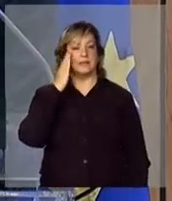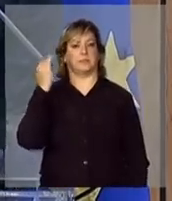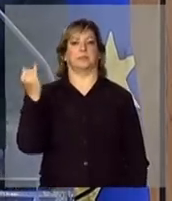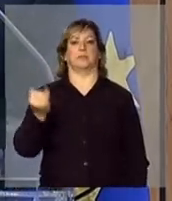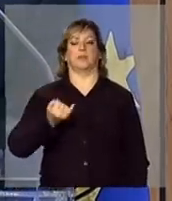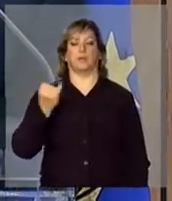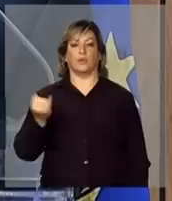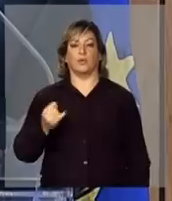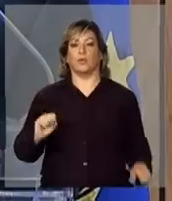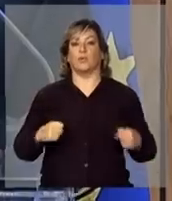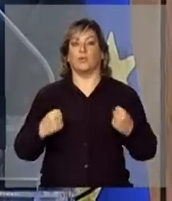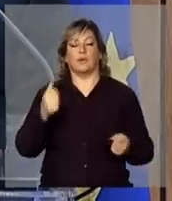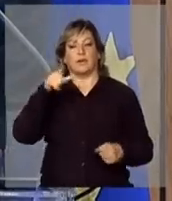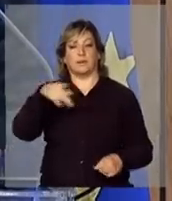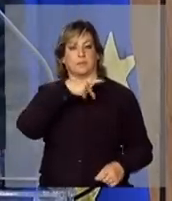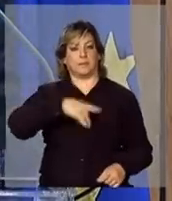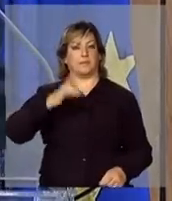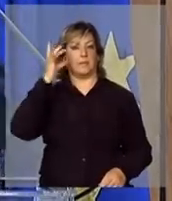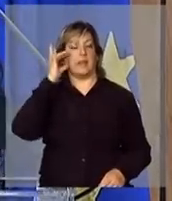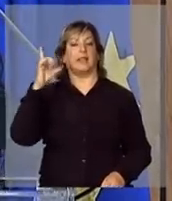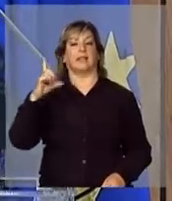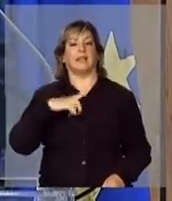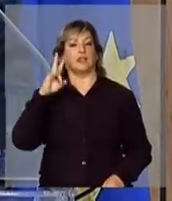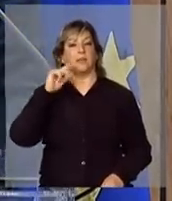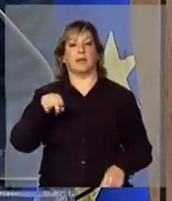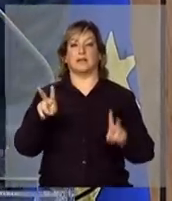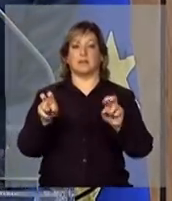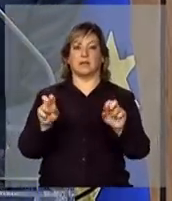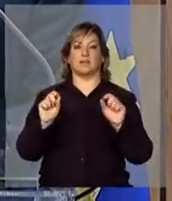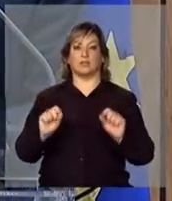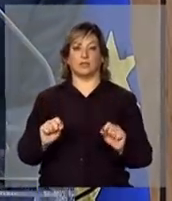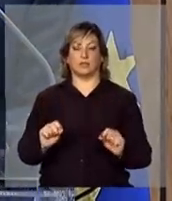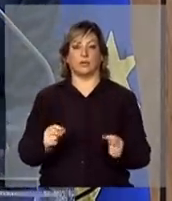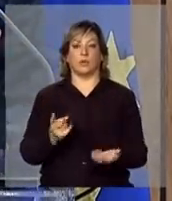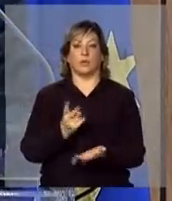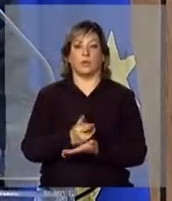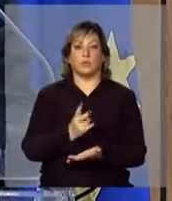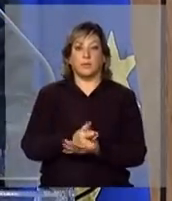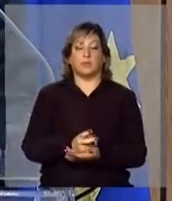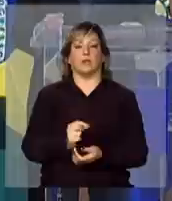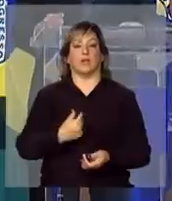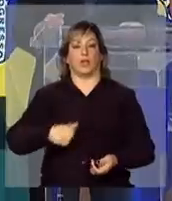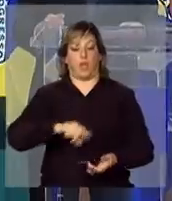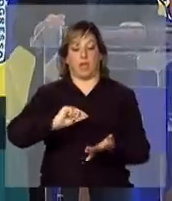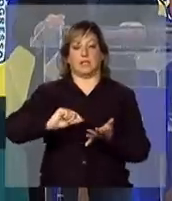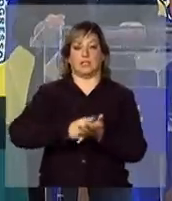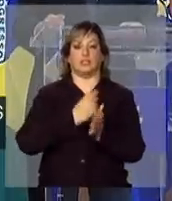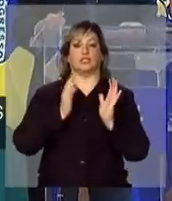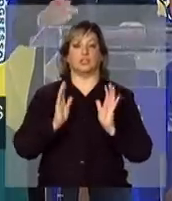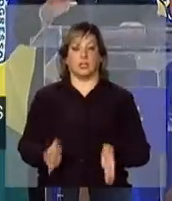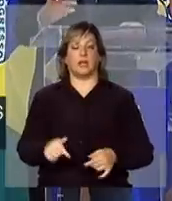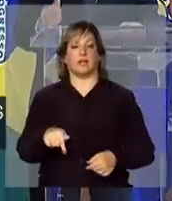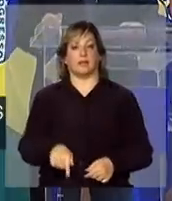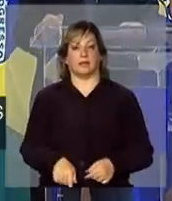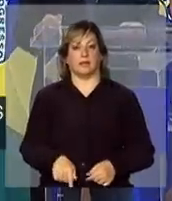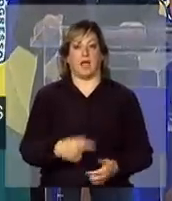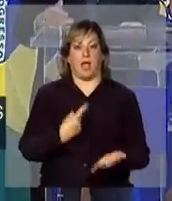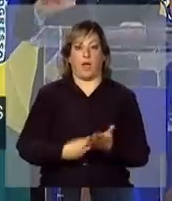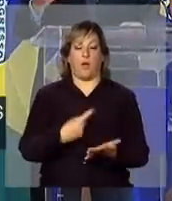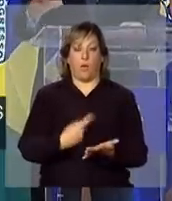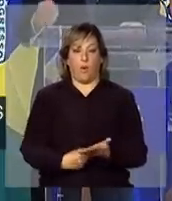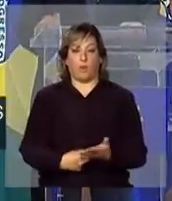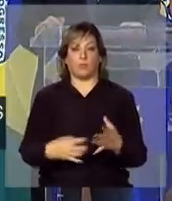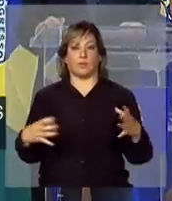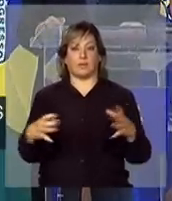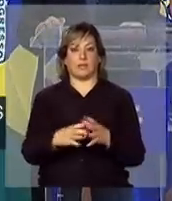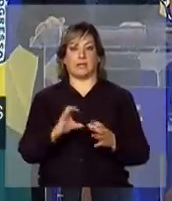empenho que a Presidente Dilma tem nestas questões. Hoje mesmo assinámos aqui este acordo entre